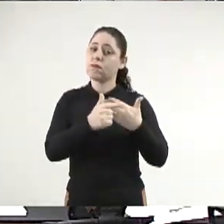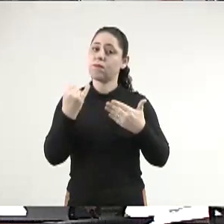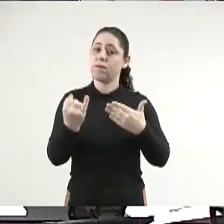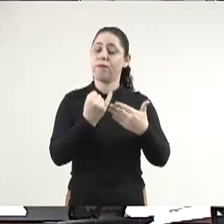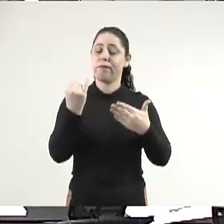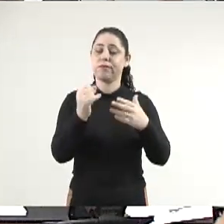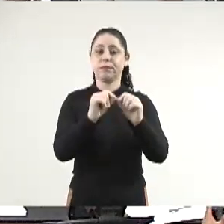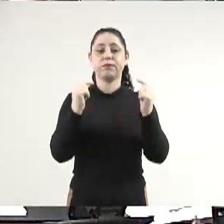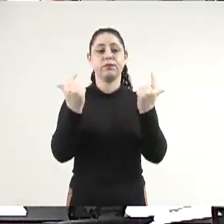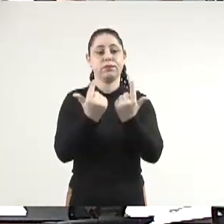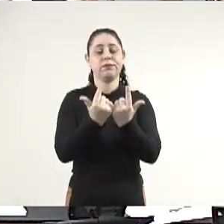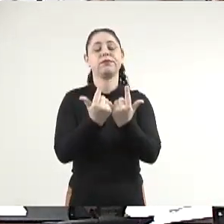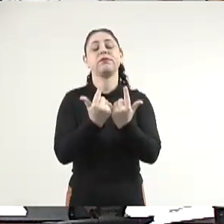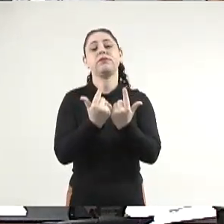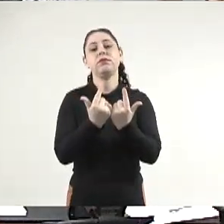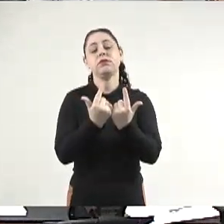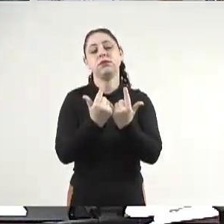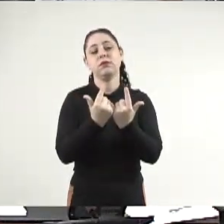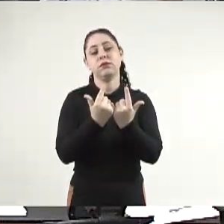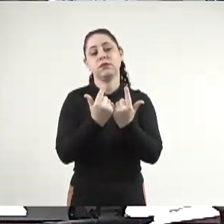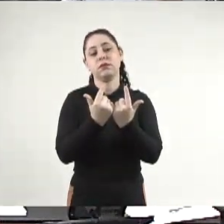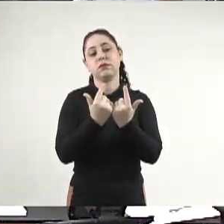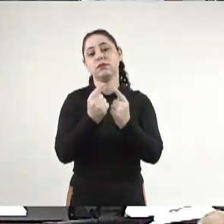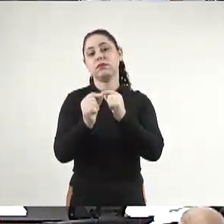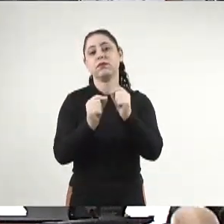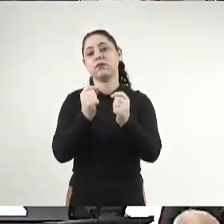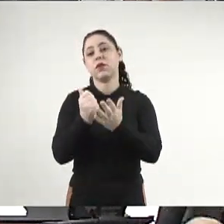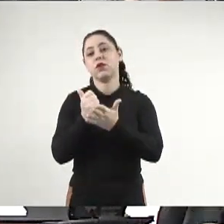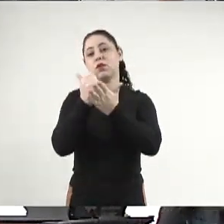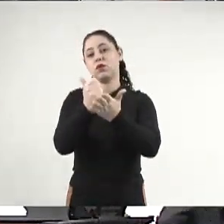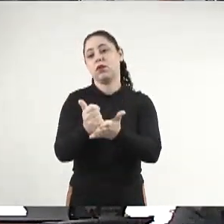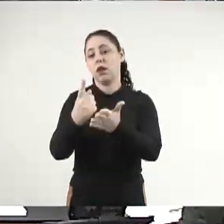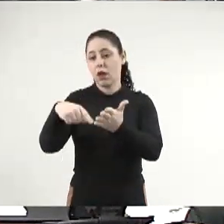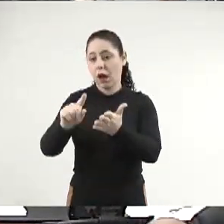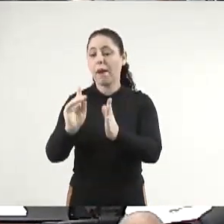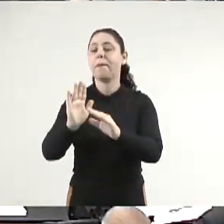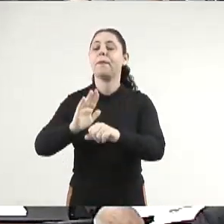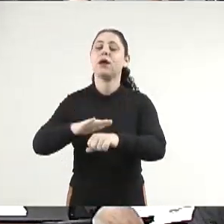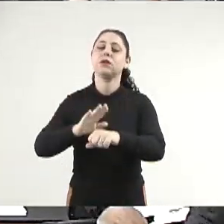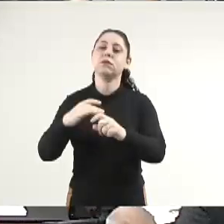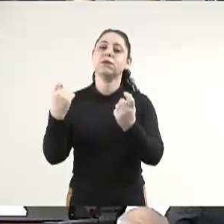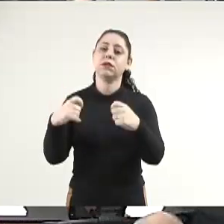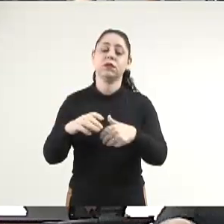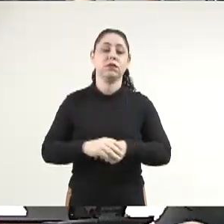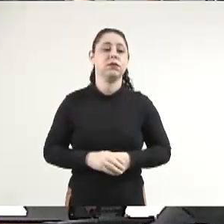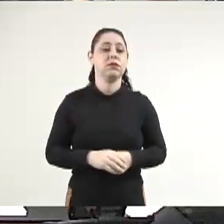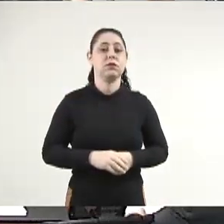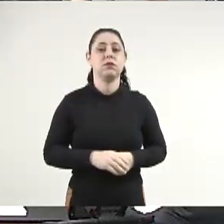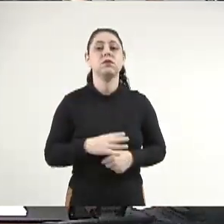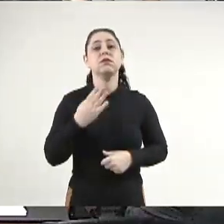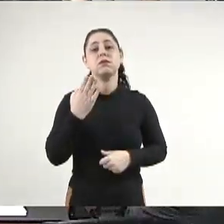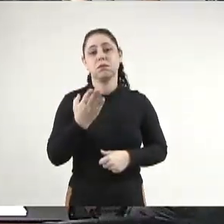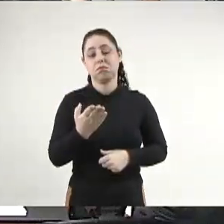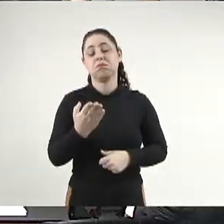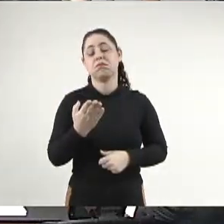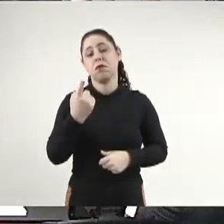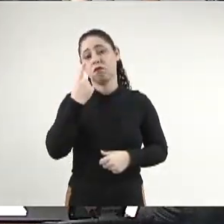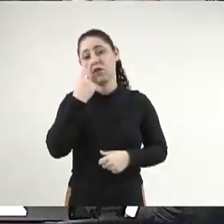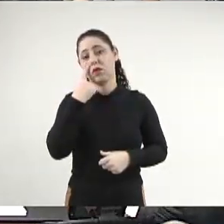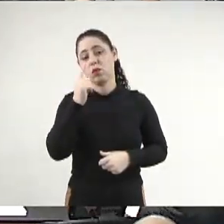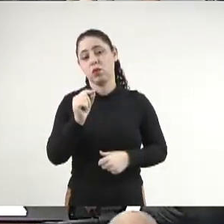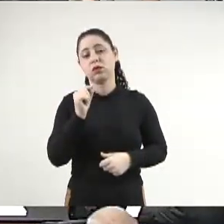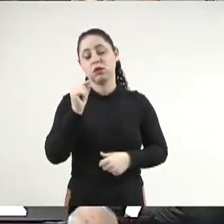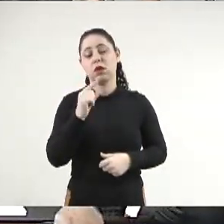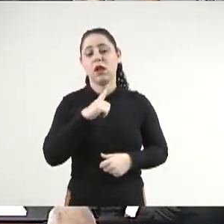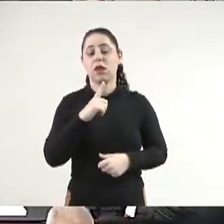Assembleia Legislativa, para socorrer aqueles que mais precisam. E Vossa Excelência viu um